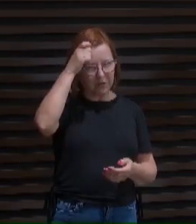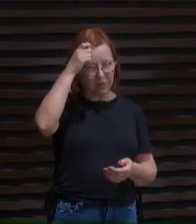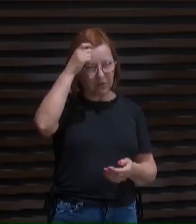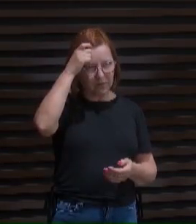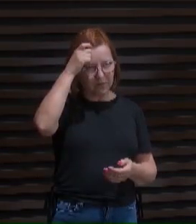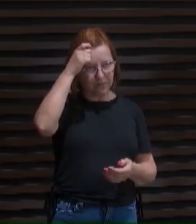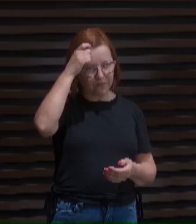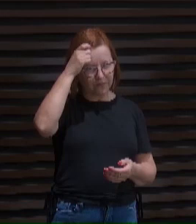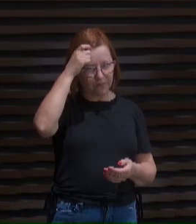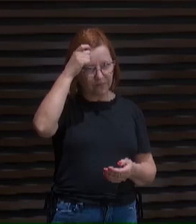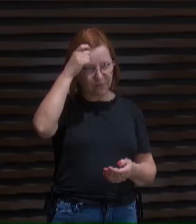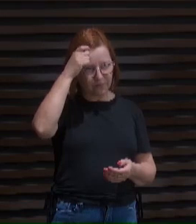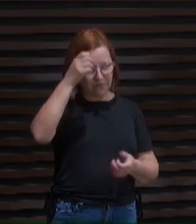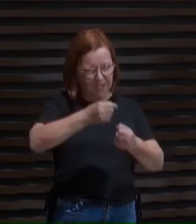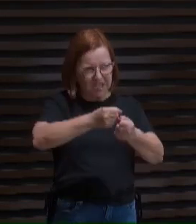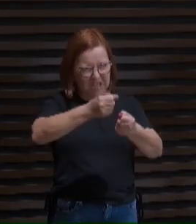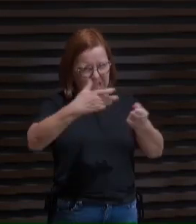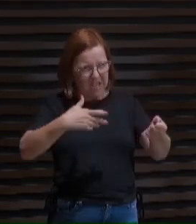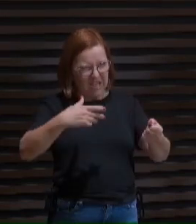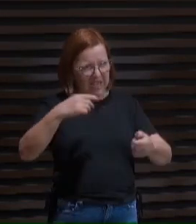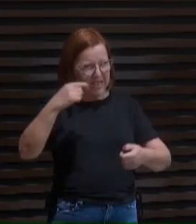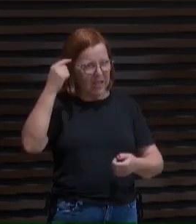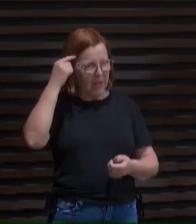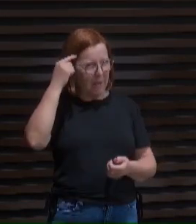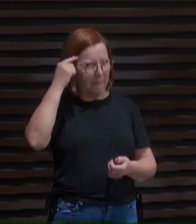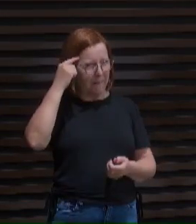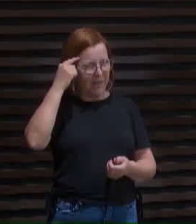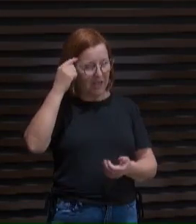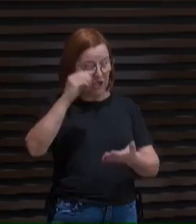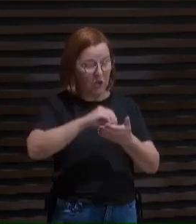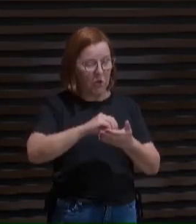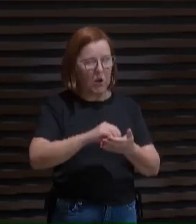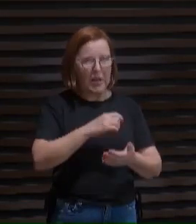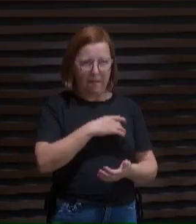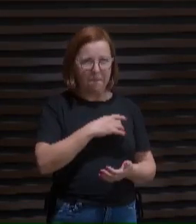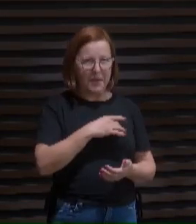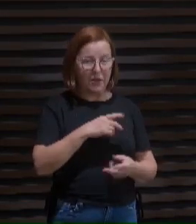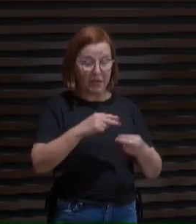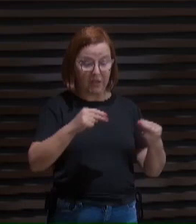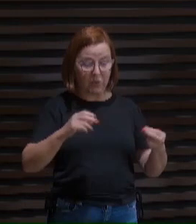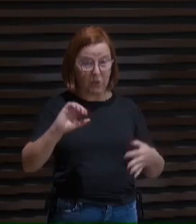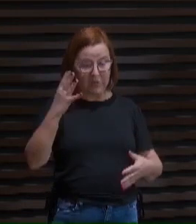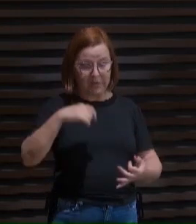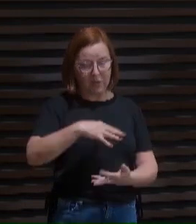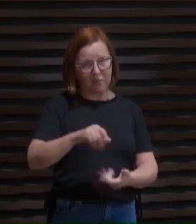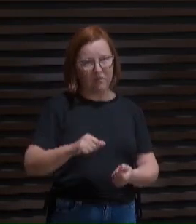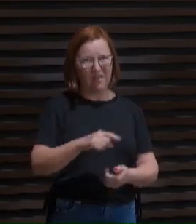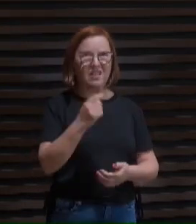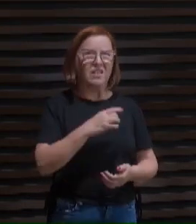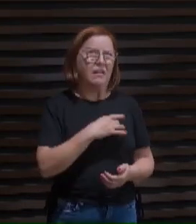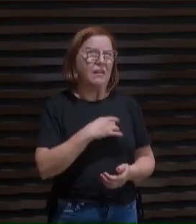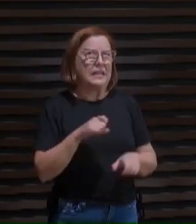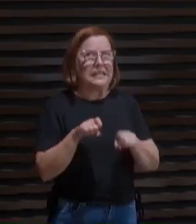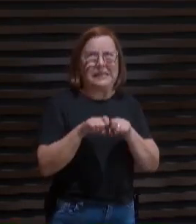fortalezas na nossa mente, com os medos, com o que está acontecendo no mundo, e a gente fica aí aterrorizado,